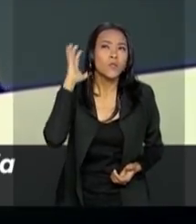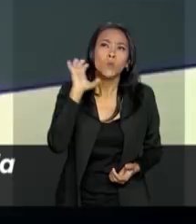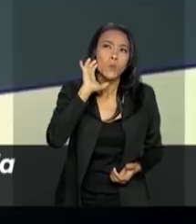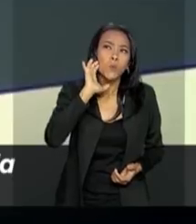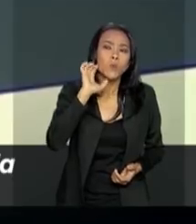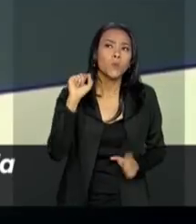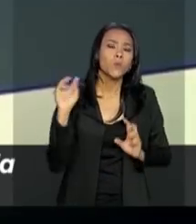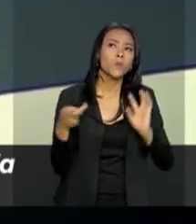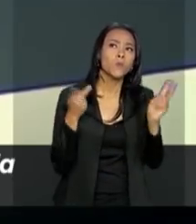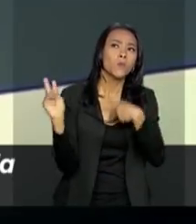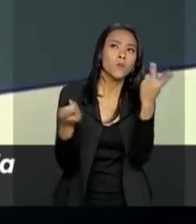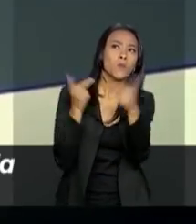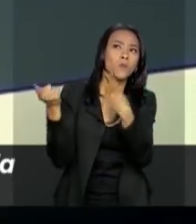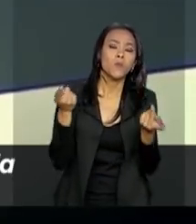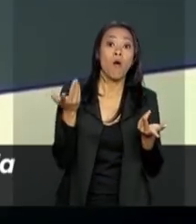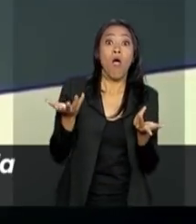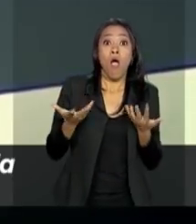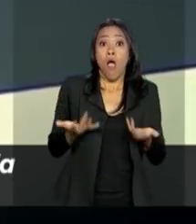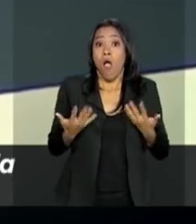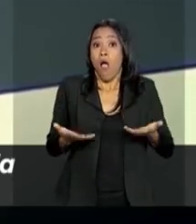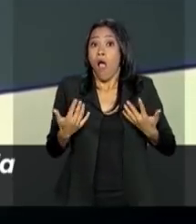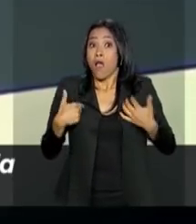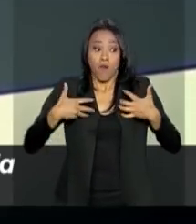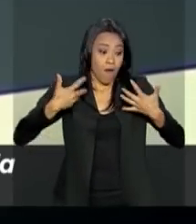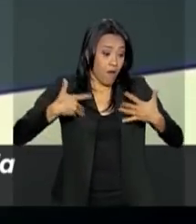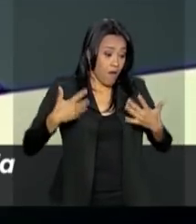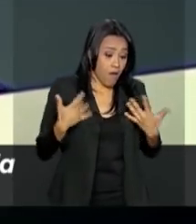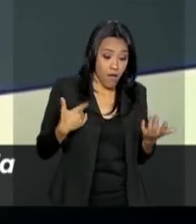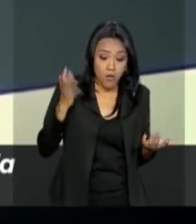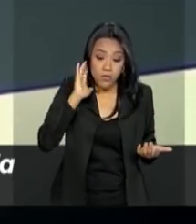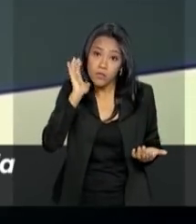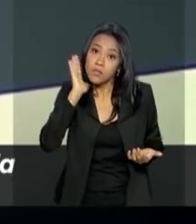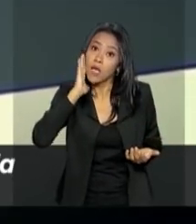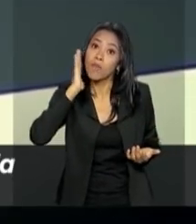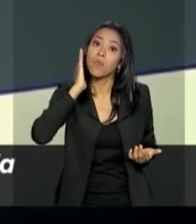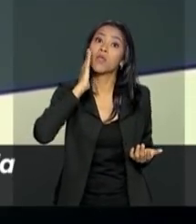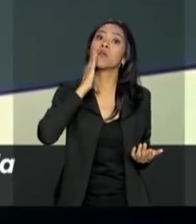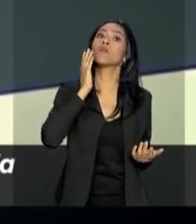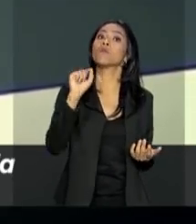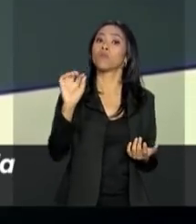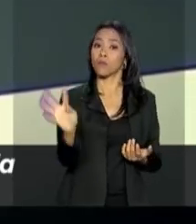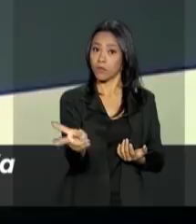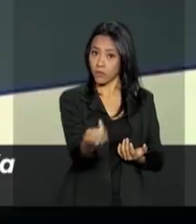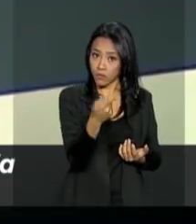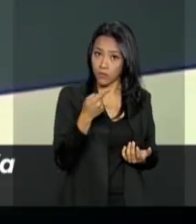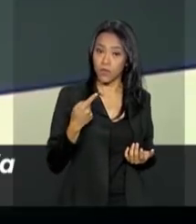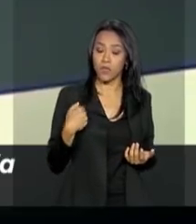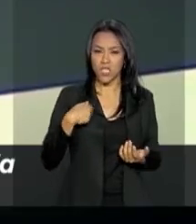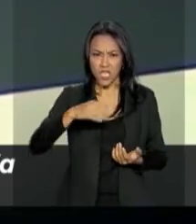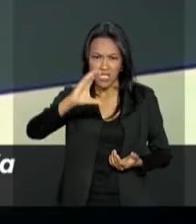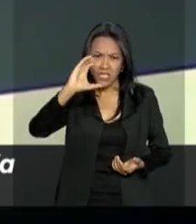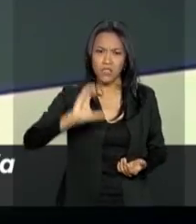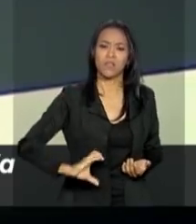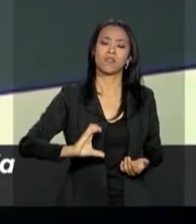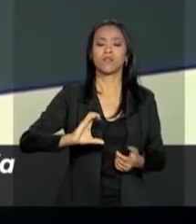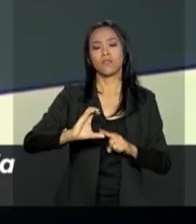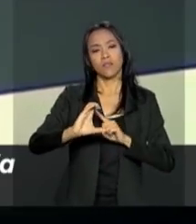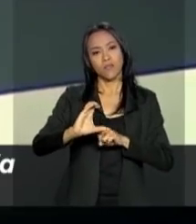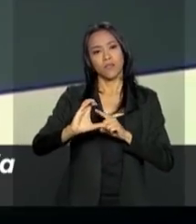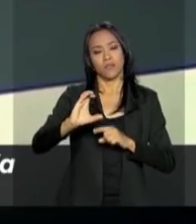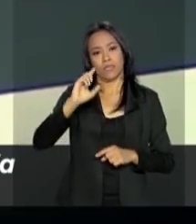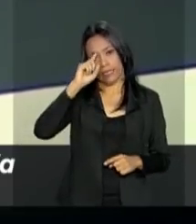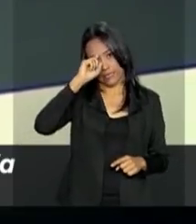notícias palpitantes a e eu me entusiasmava ea ideia de impulsão na cidadania a idéia